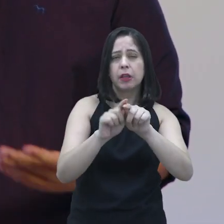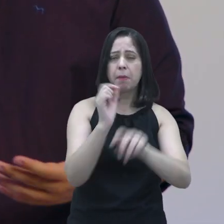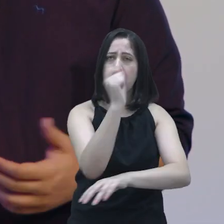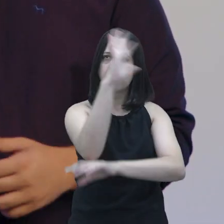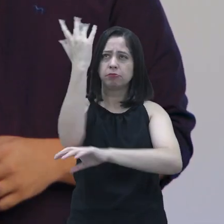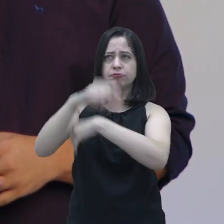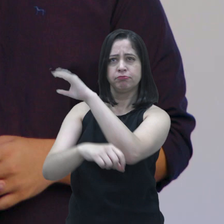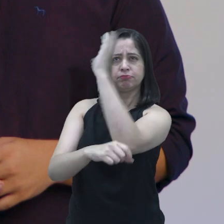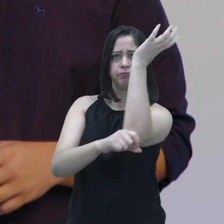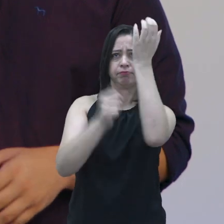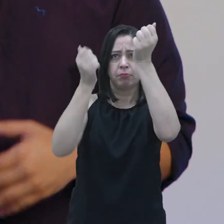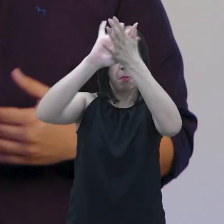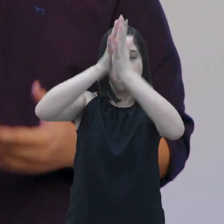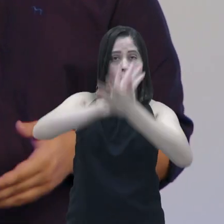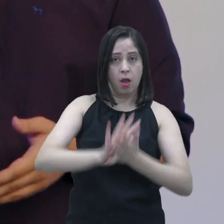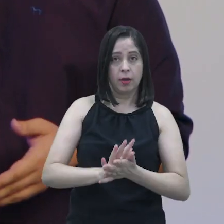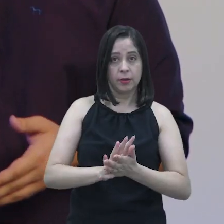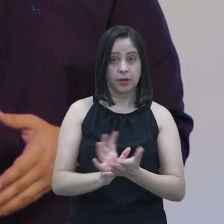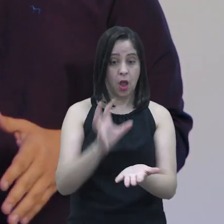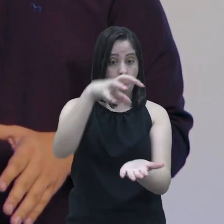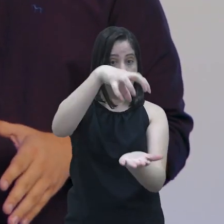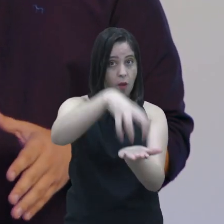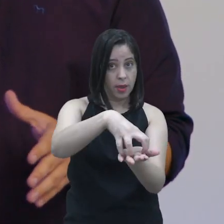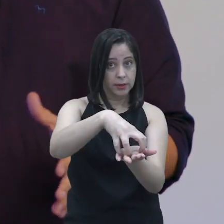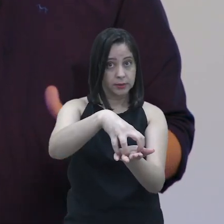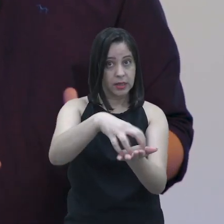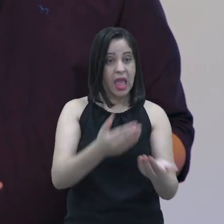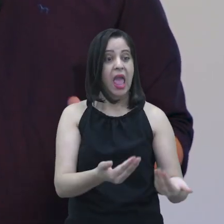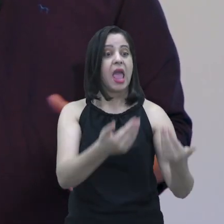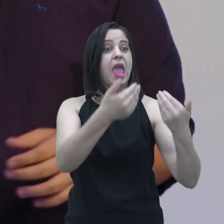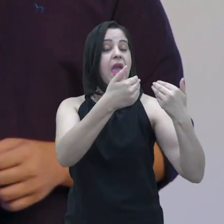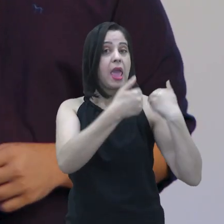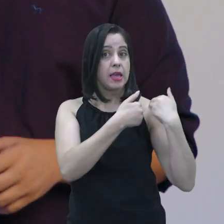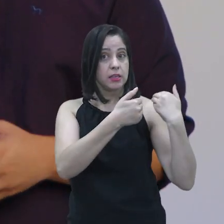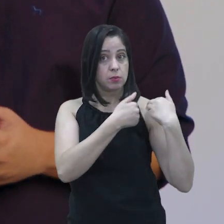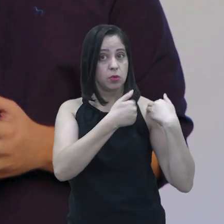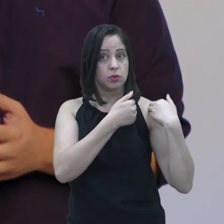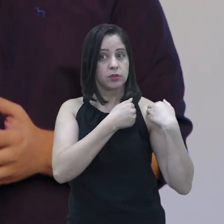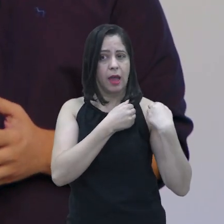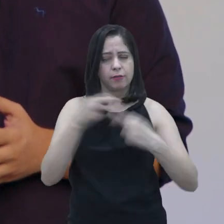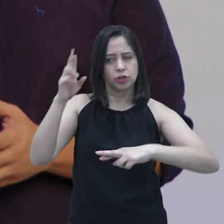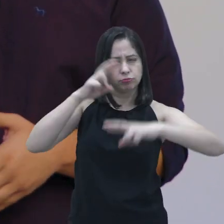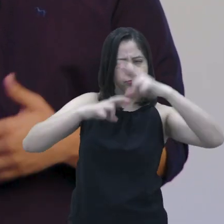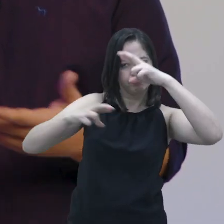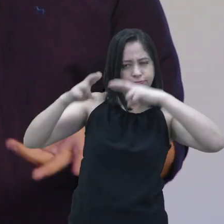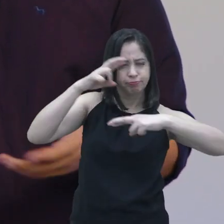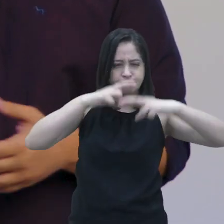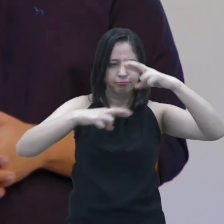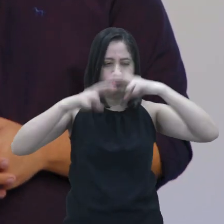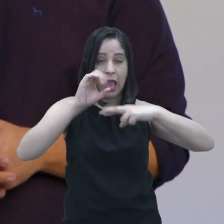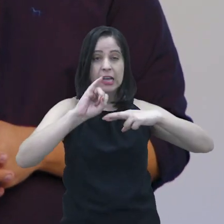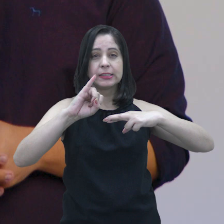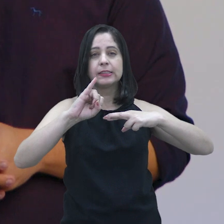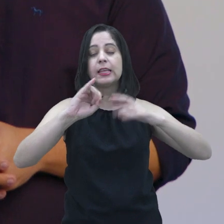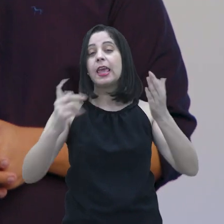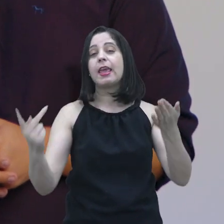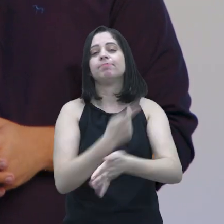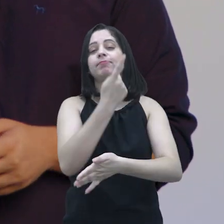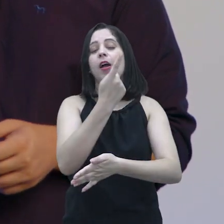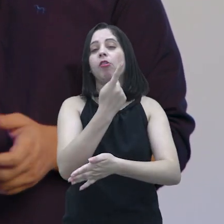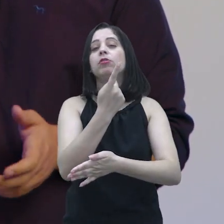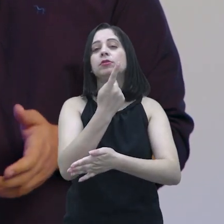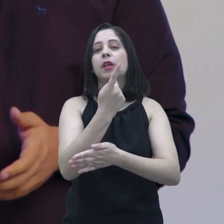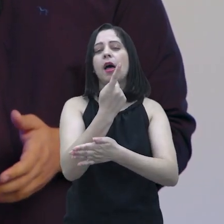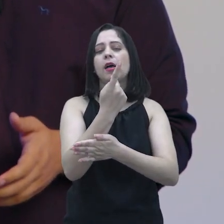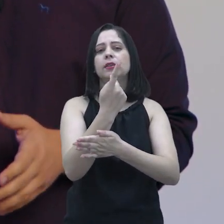ele é o órgão responsável pela prevenção e por gerenciar a atuação do poder público diante de eventuais desastres